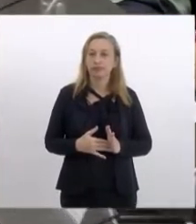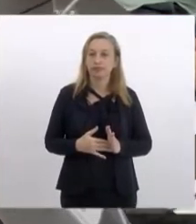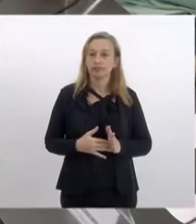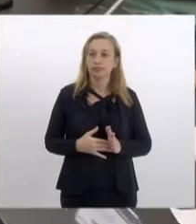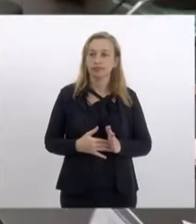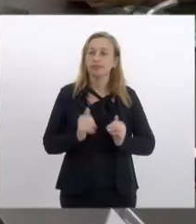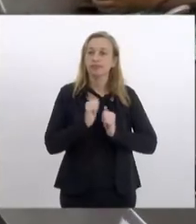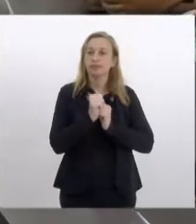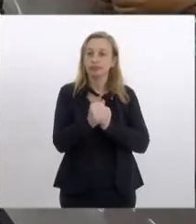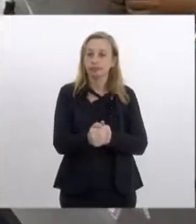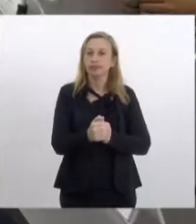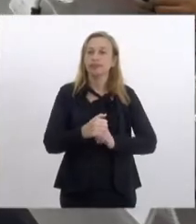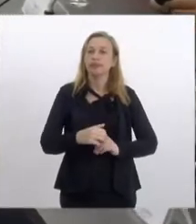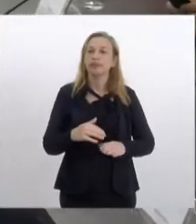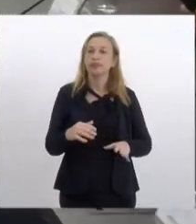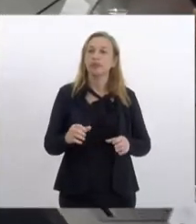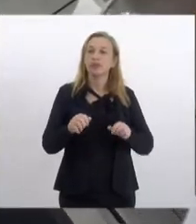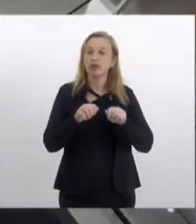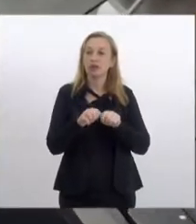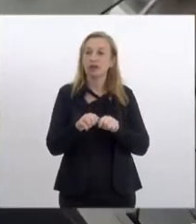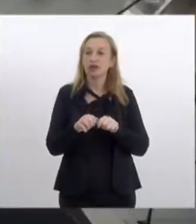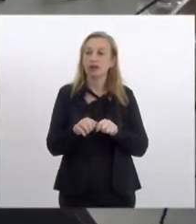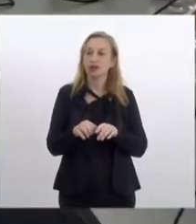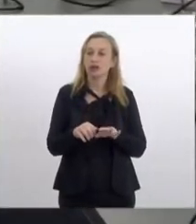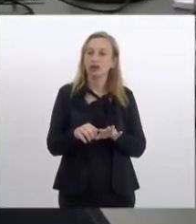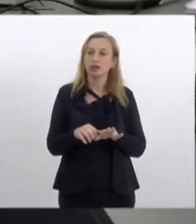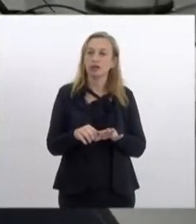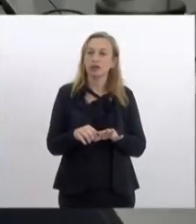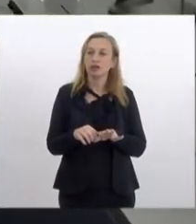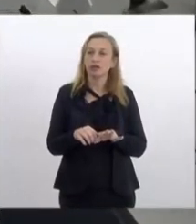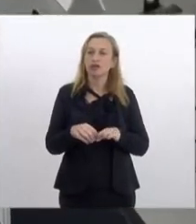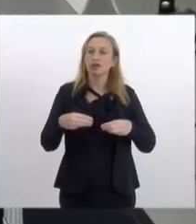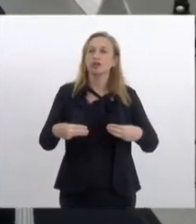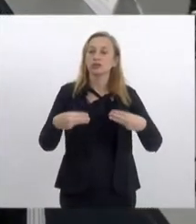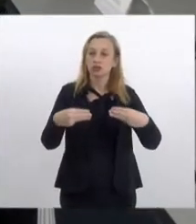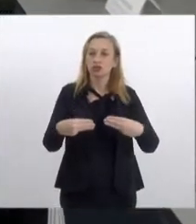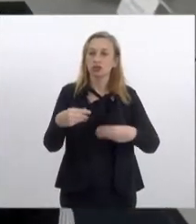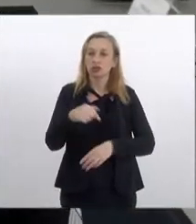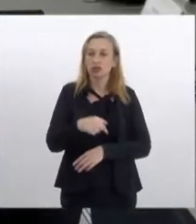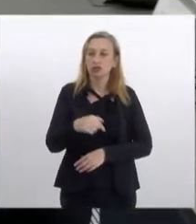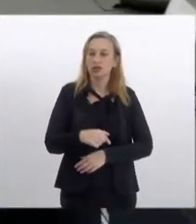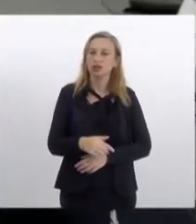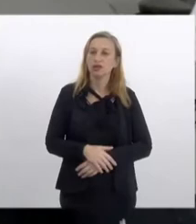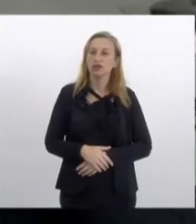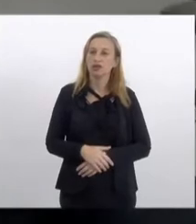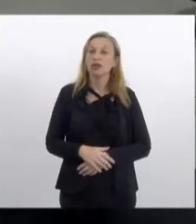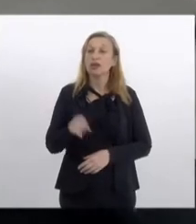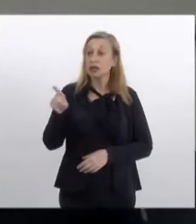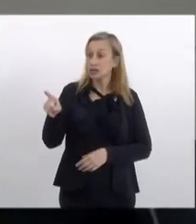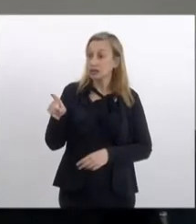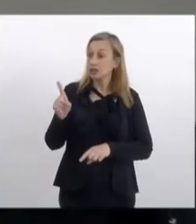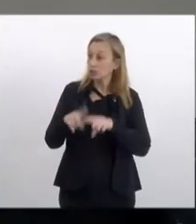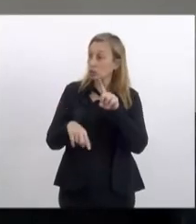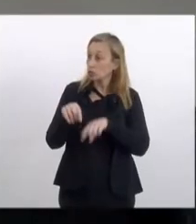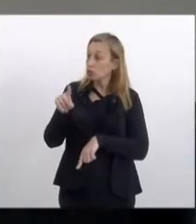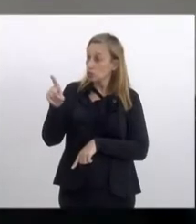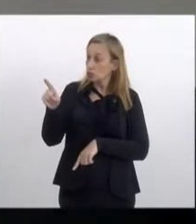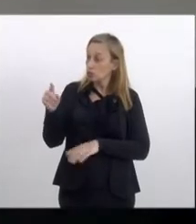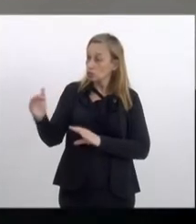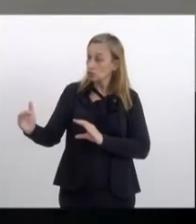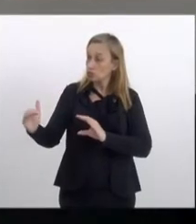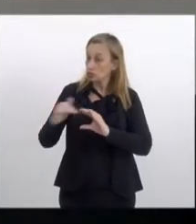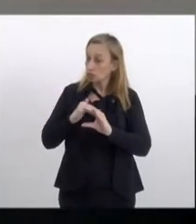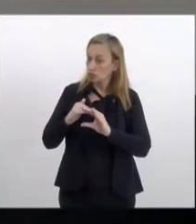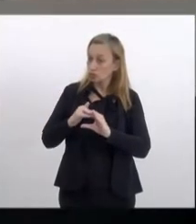o acompanhamento da explanação aqui do Ministério, sobre esse material, que eles tivessem